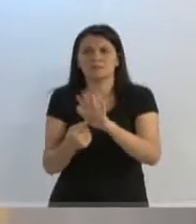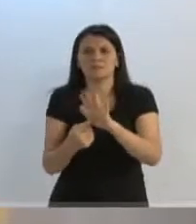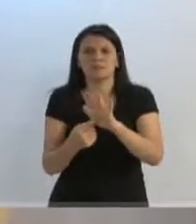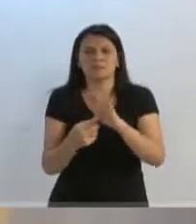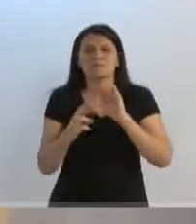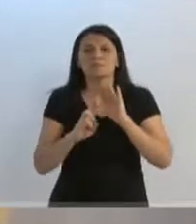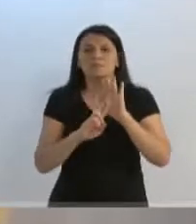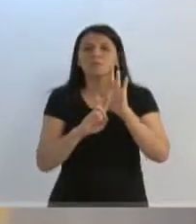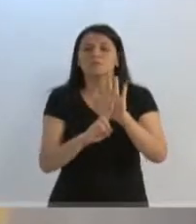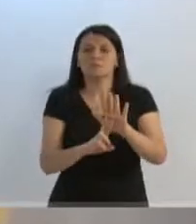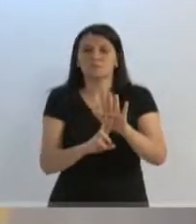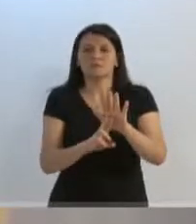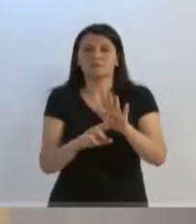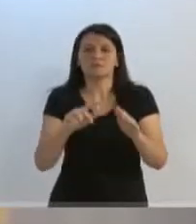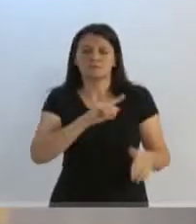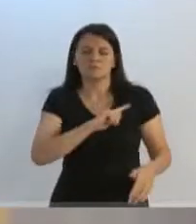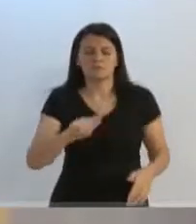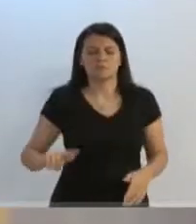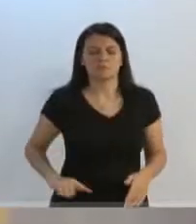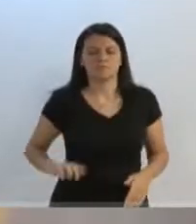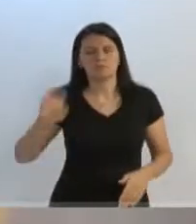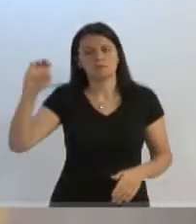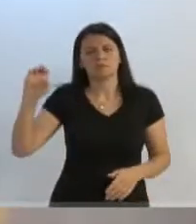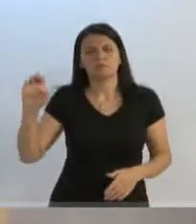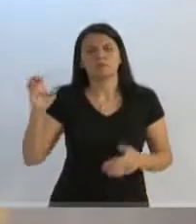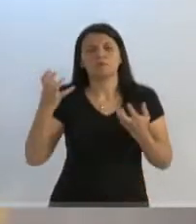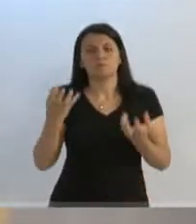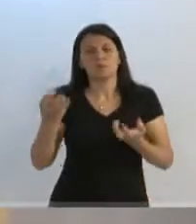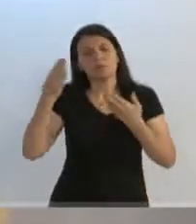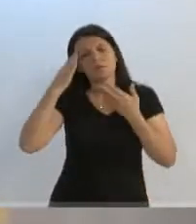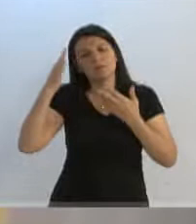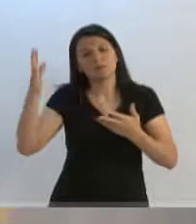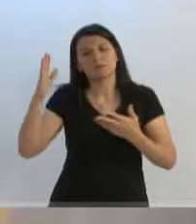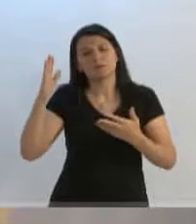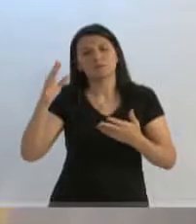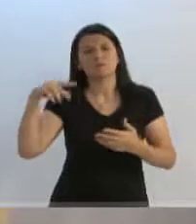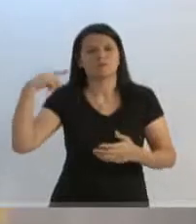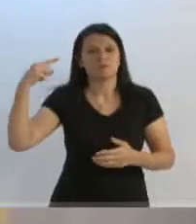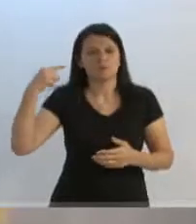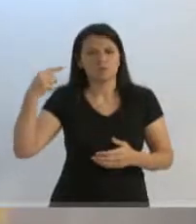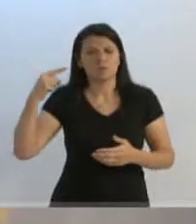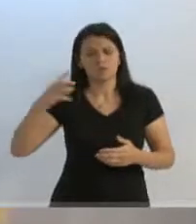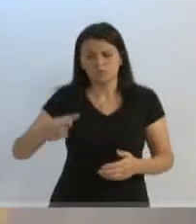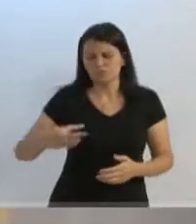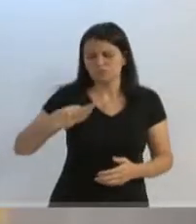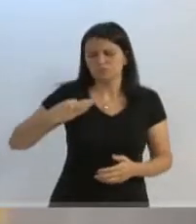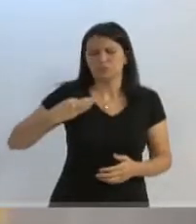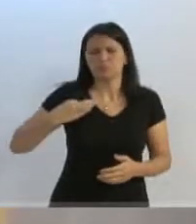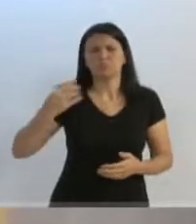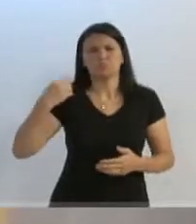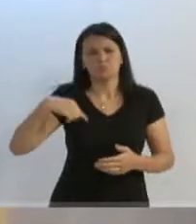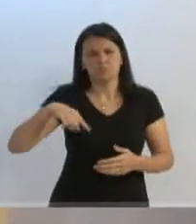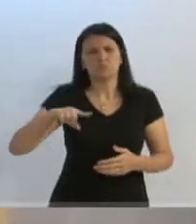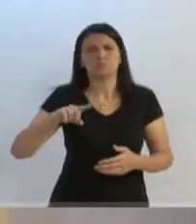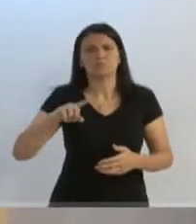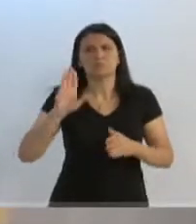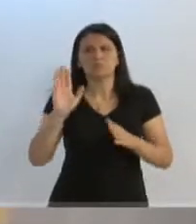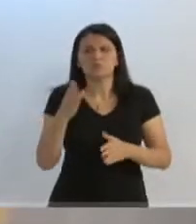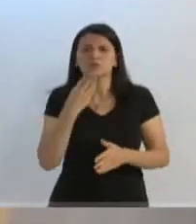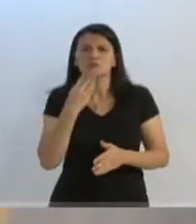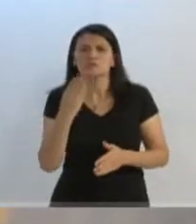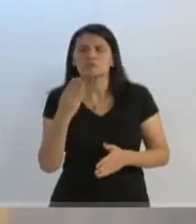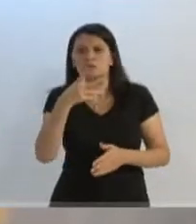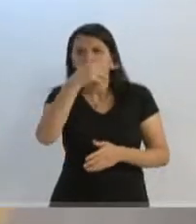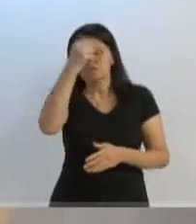representantes no governo do estado então quero agradecer ao deputado ismael dos santos se colocou à disposição eu já solicitei à